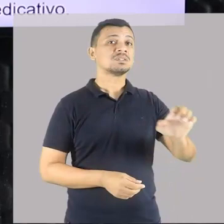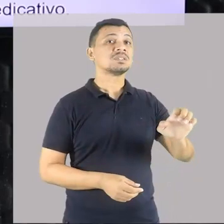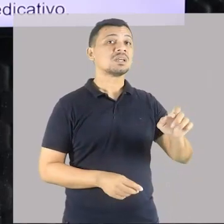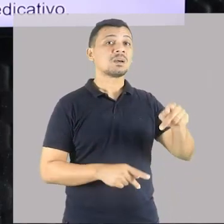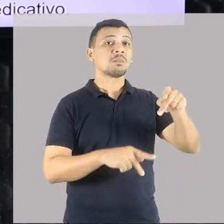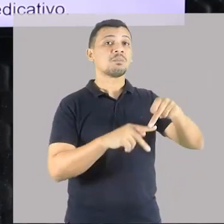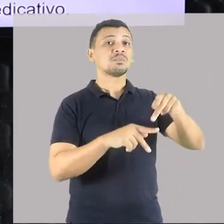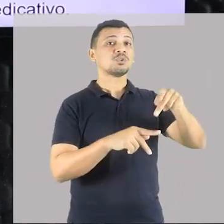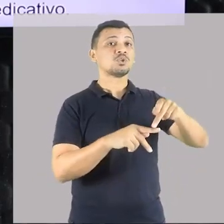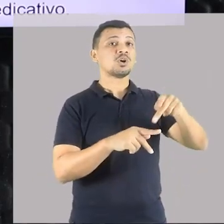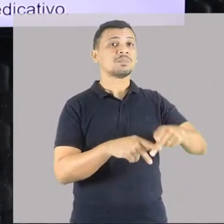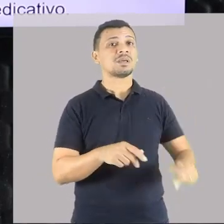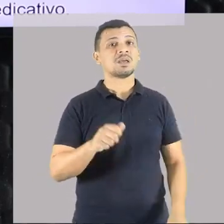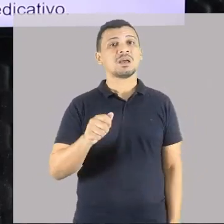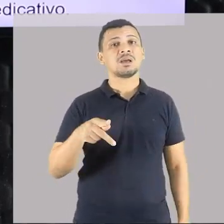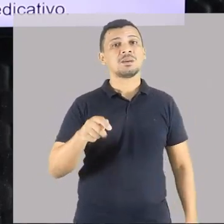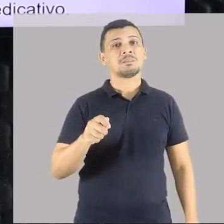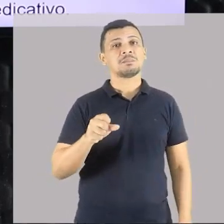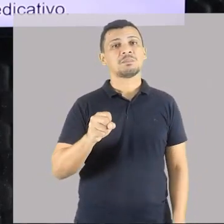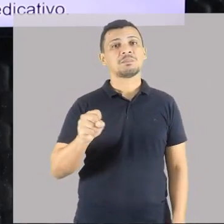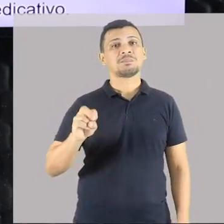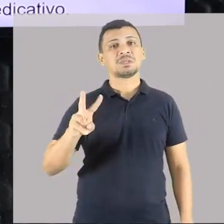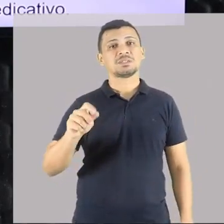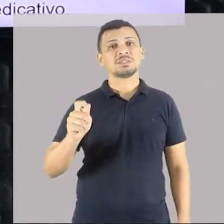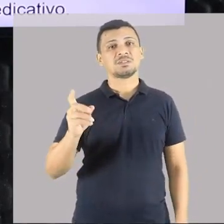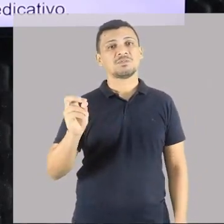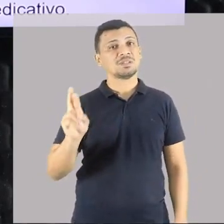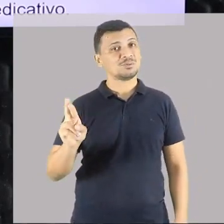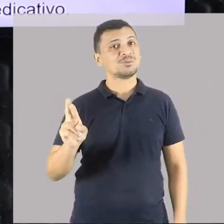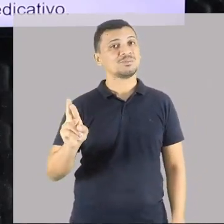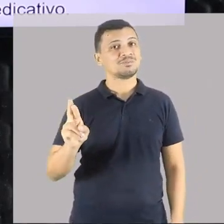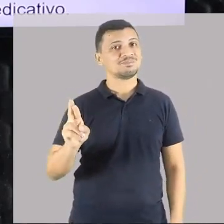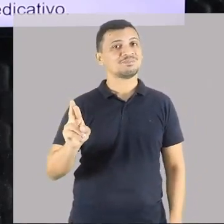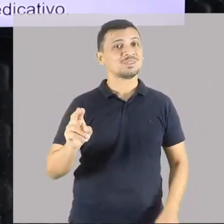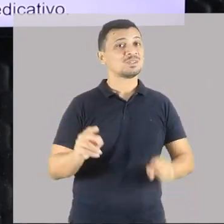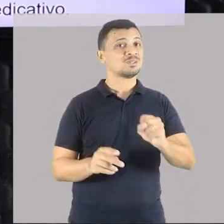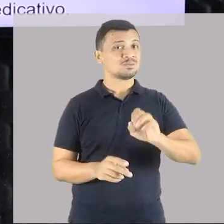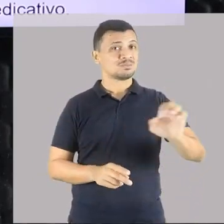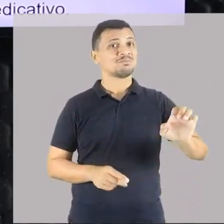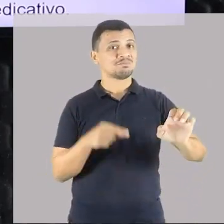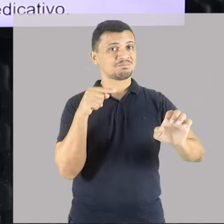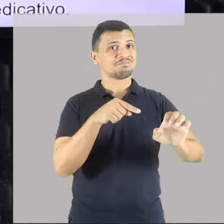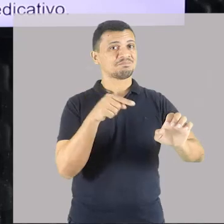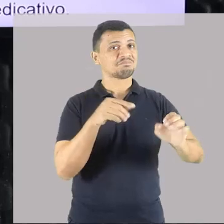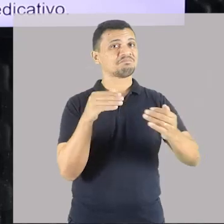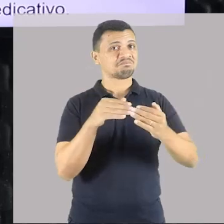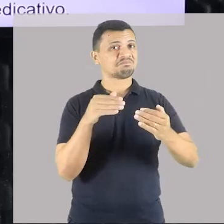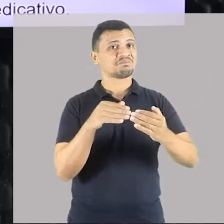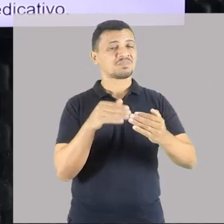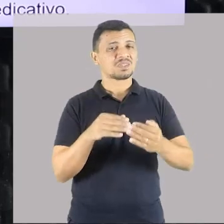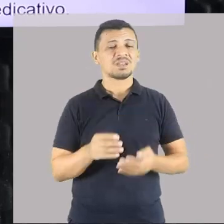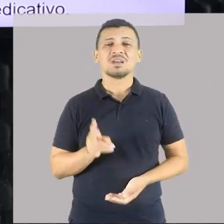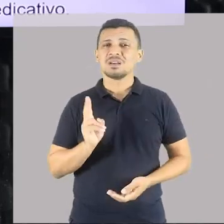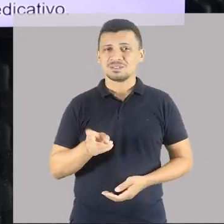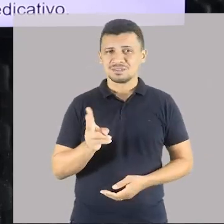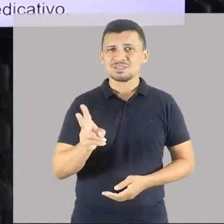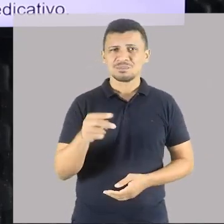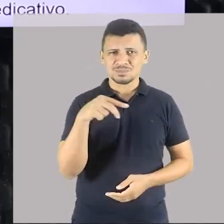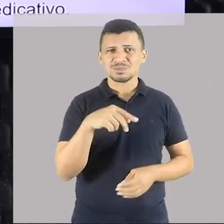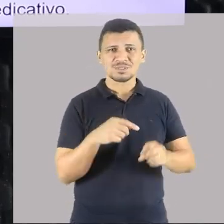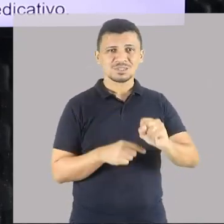pronome apassivador. Nós vamos ver isso depois. O si é apassivador. E sempre que o si é